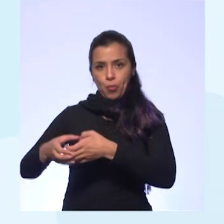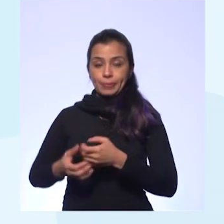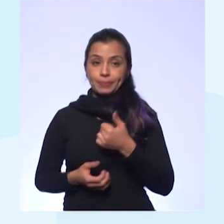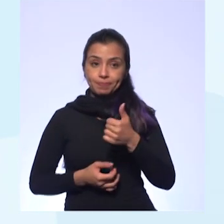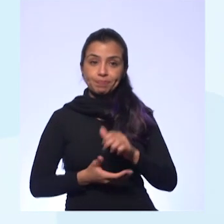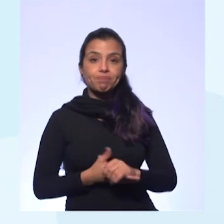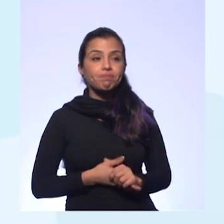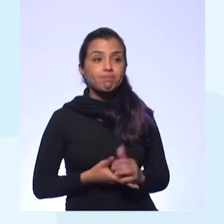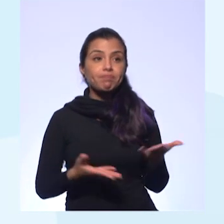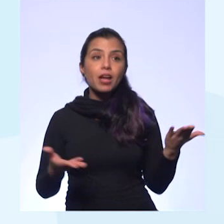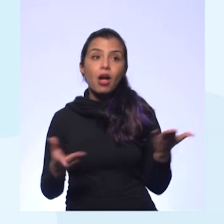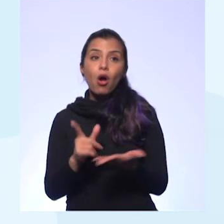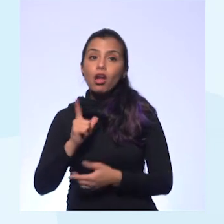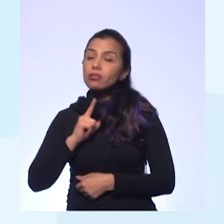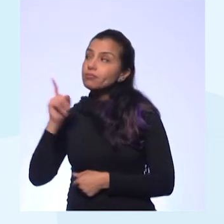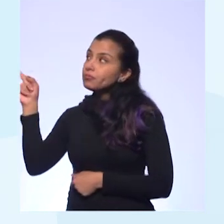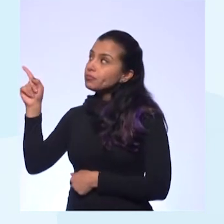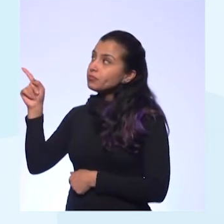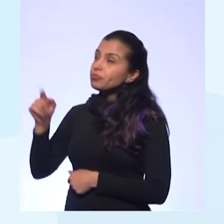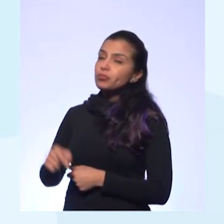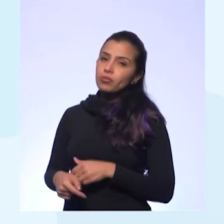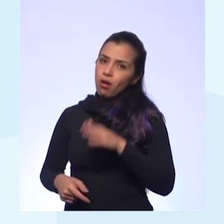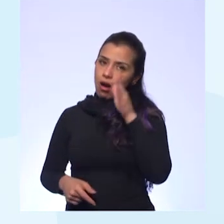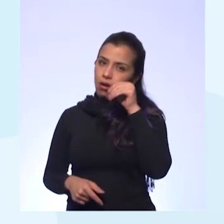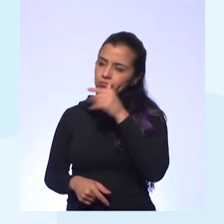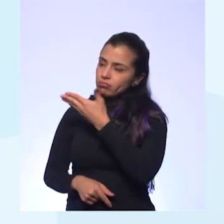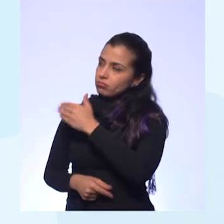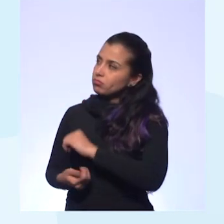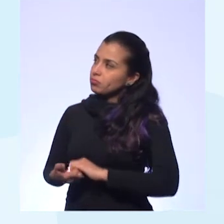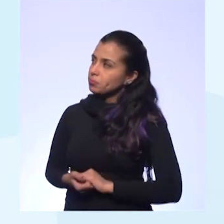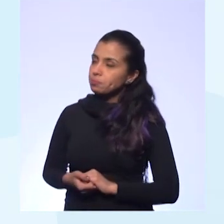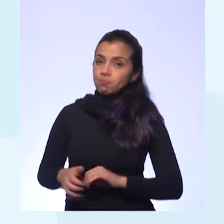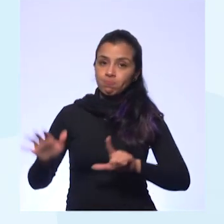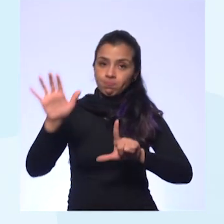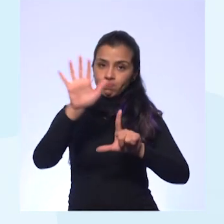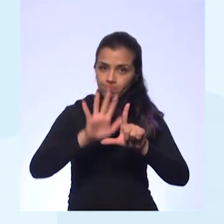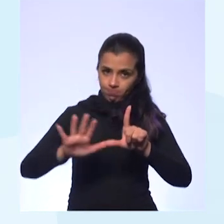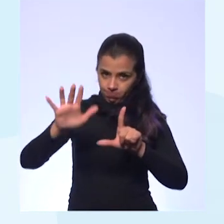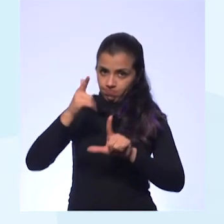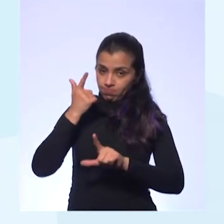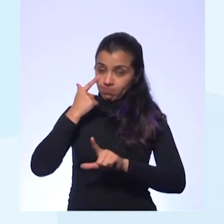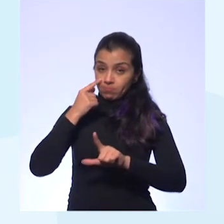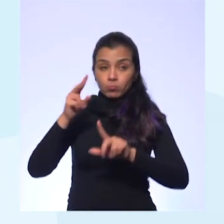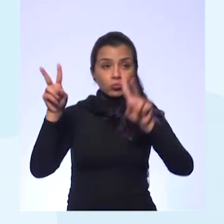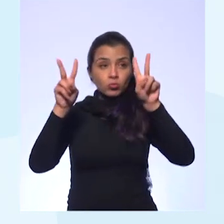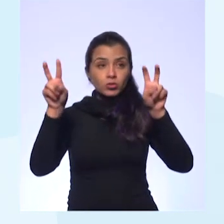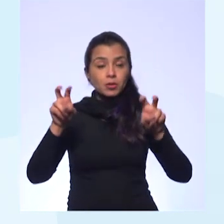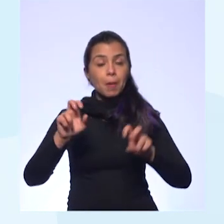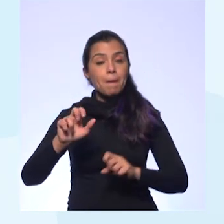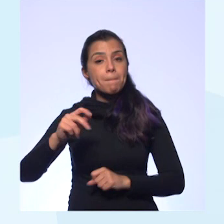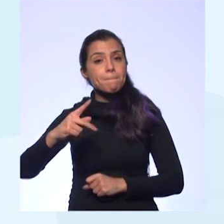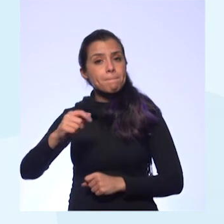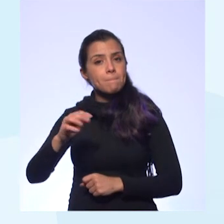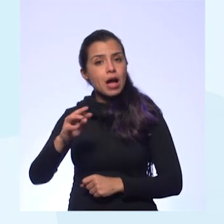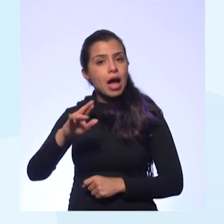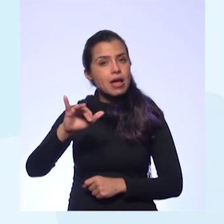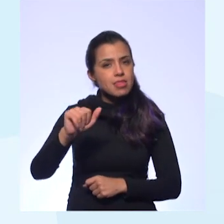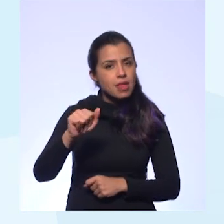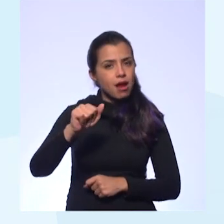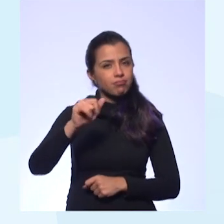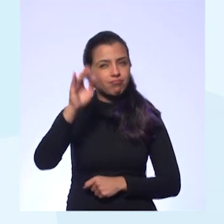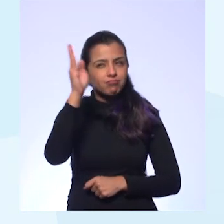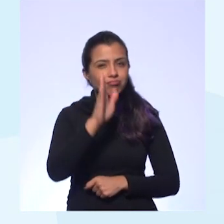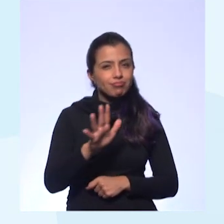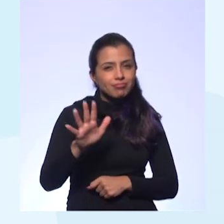chamada pátria em perigo, né? Diziam os revolucionários, né? Porque tropas mobilizadas